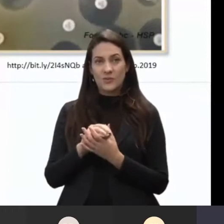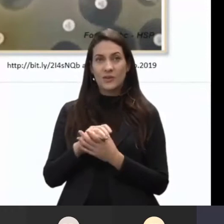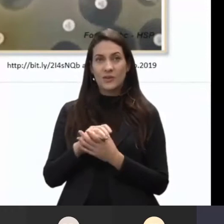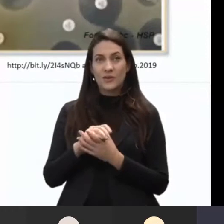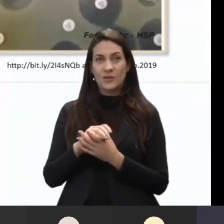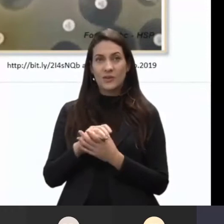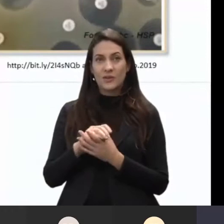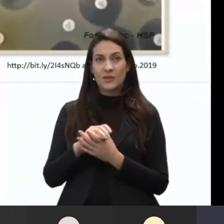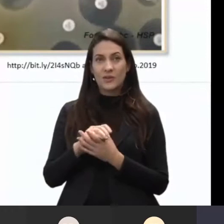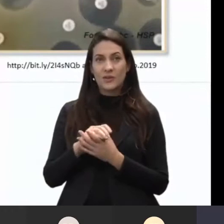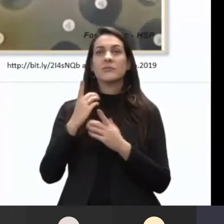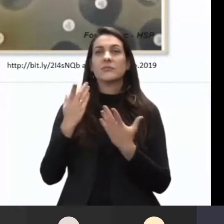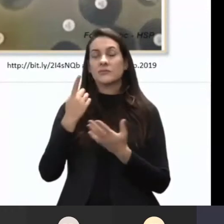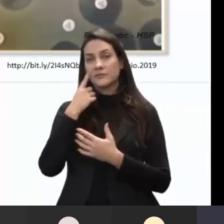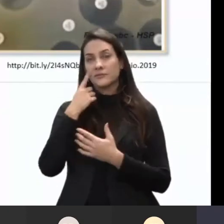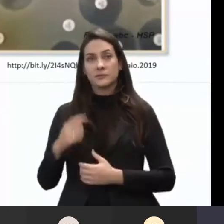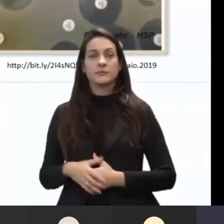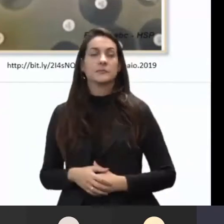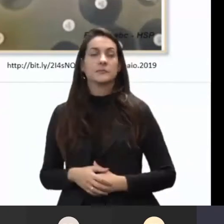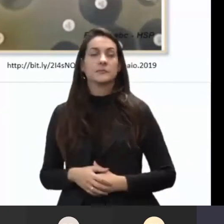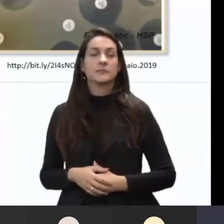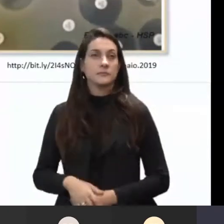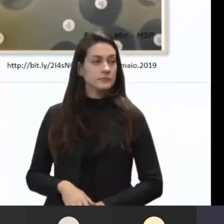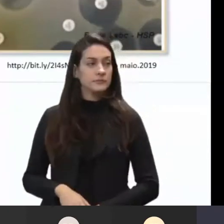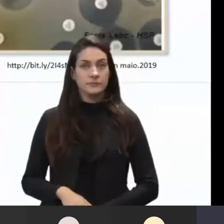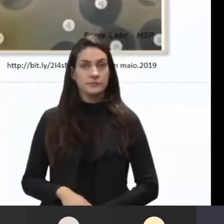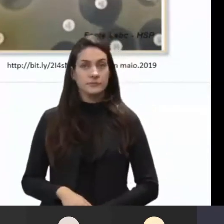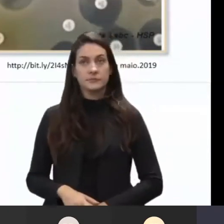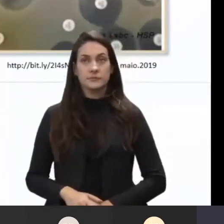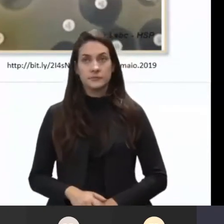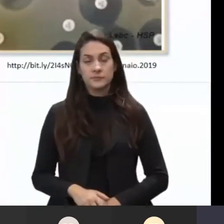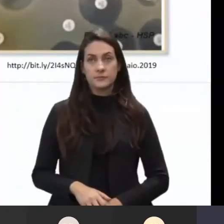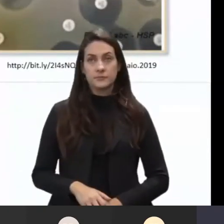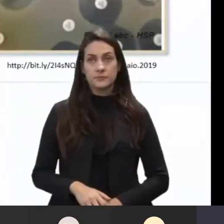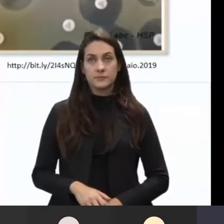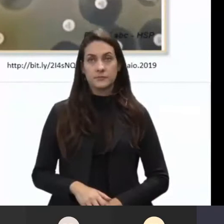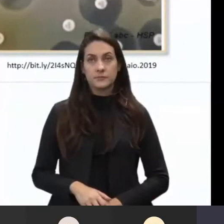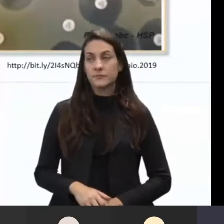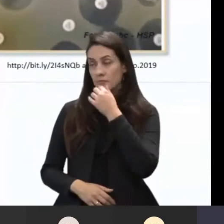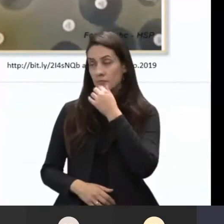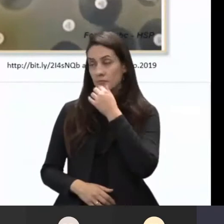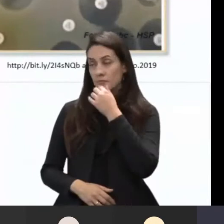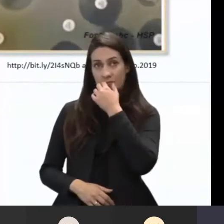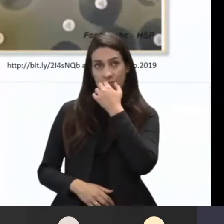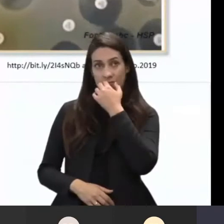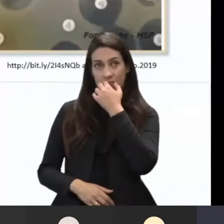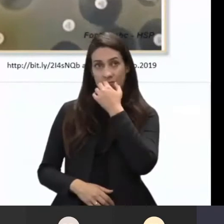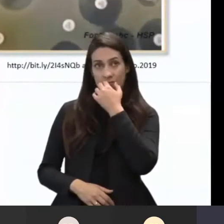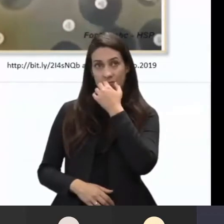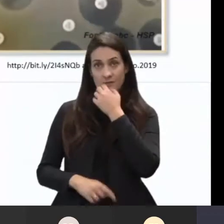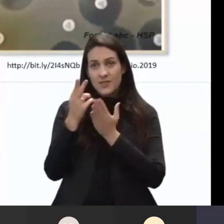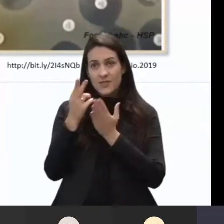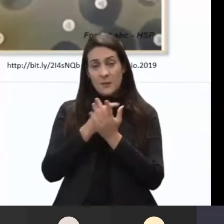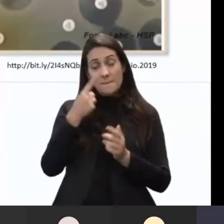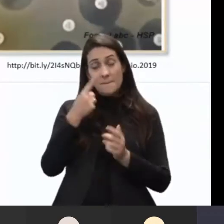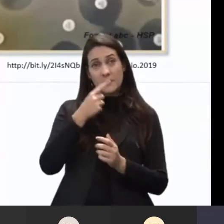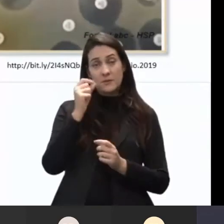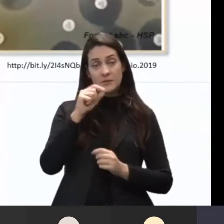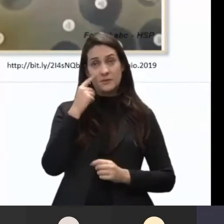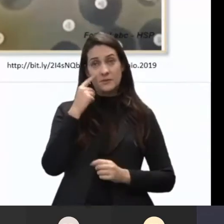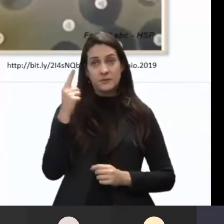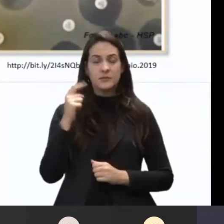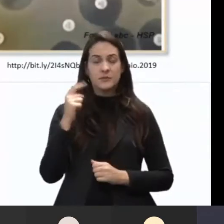de resultado. Vamos começar pela primeira imagem. Então, aqui nós temos primeira coisa, quando você olha a placa, você